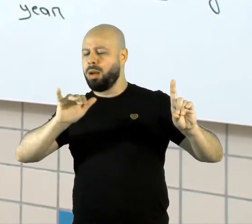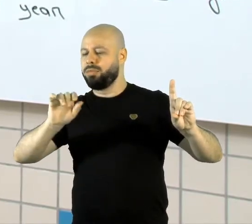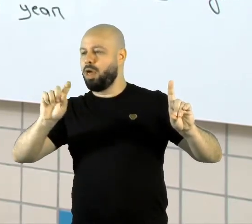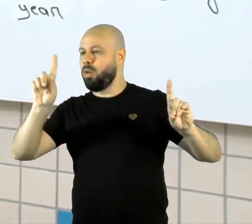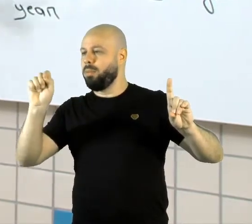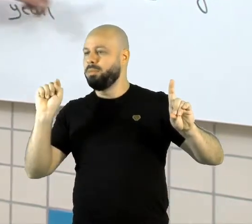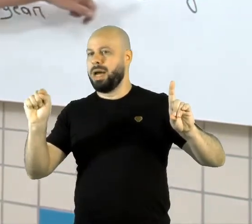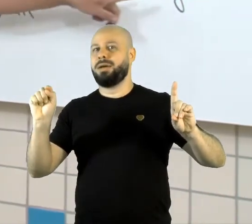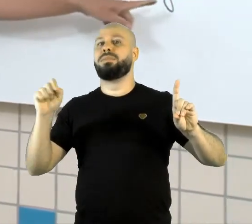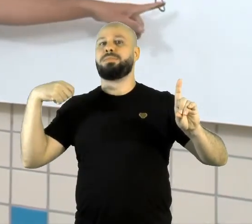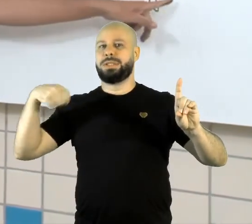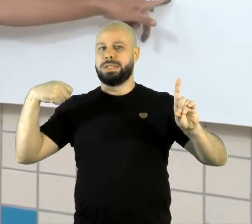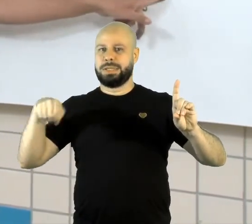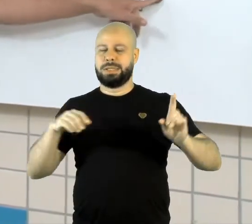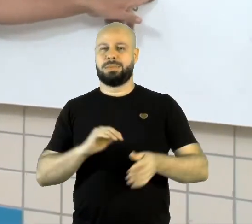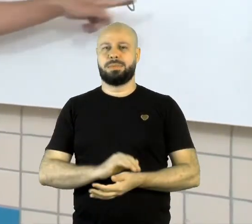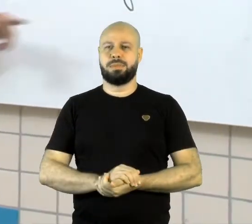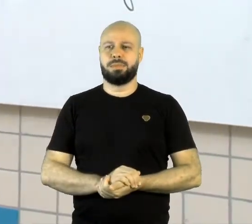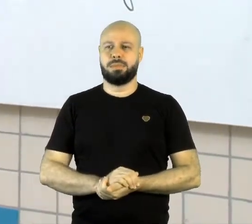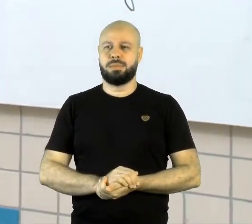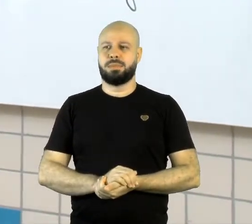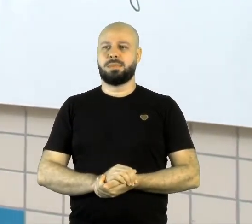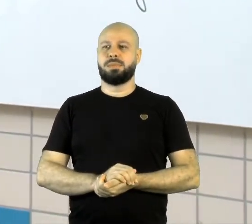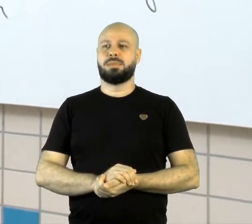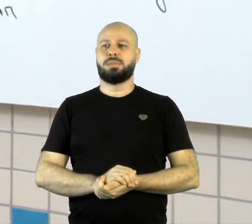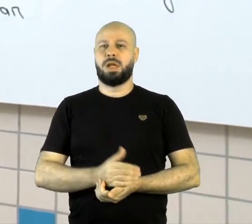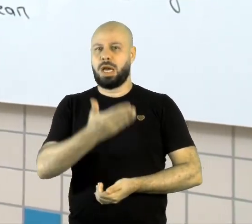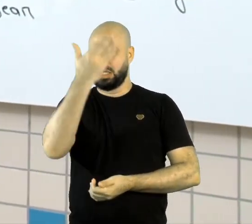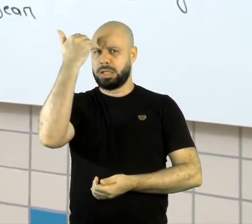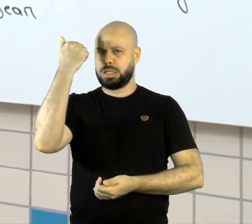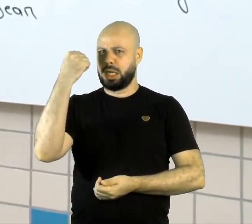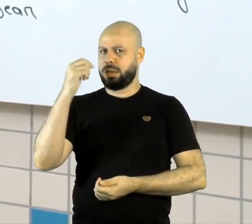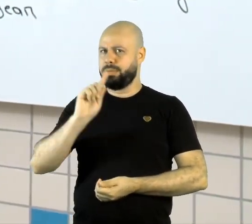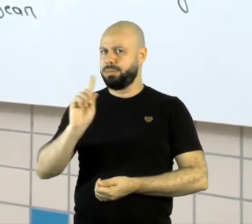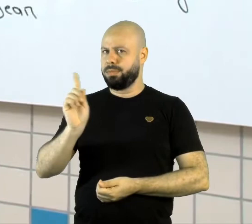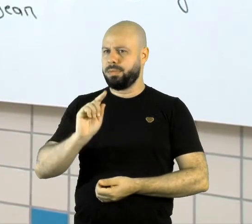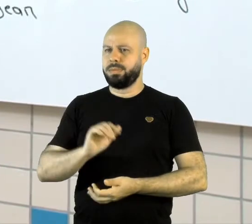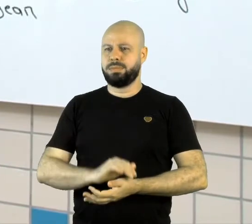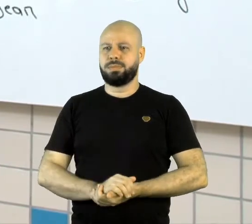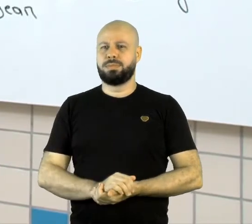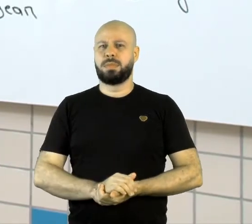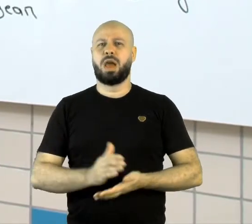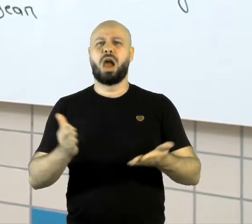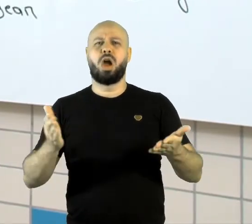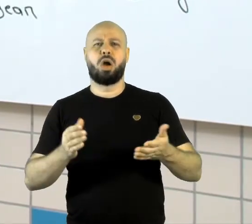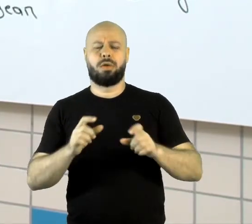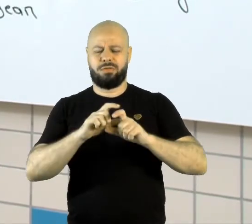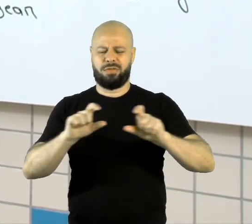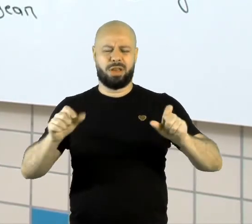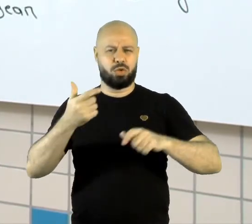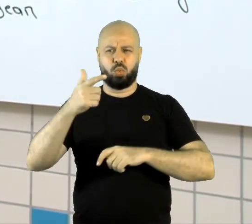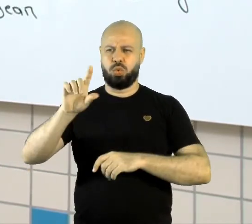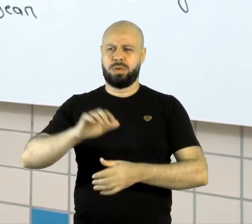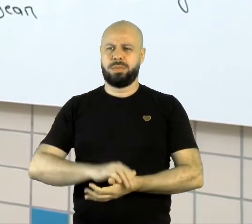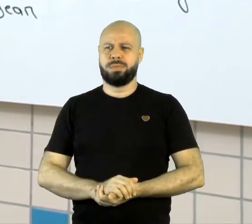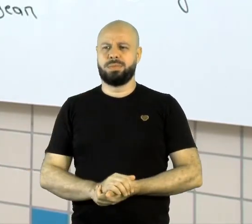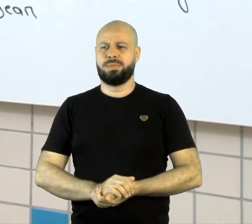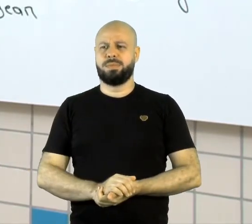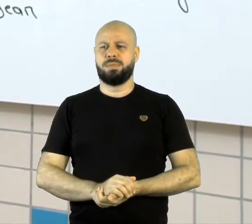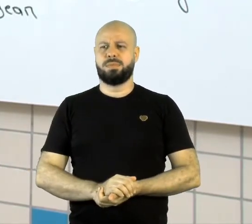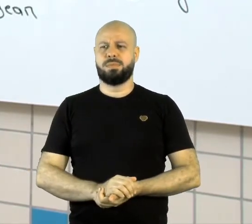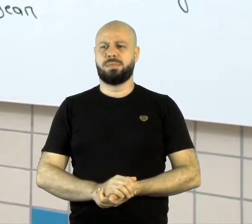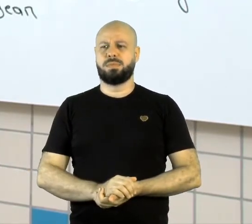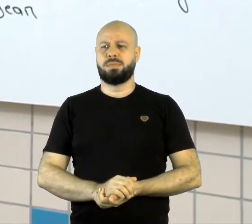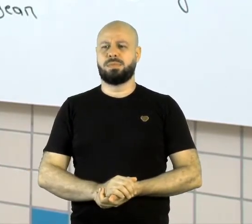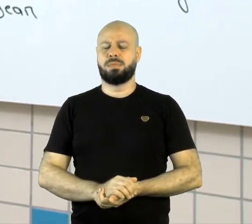Jamais esqueçam a interrogação. Bem, e aqui eu estou falando, olha só, deixei